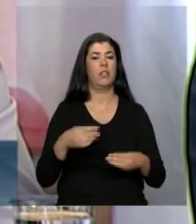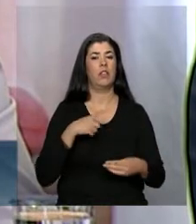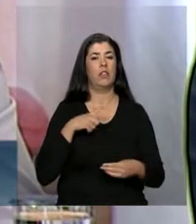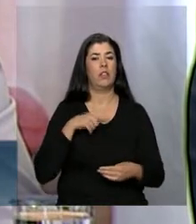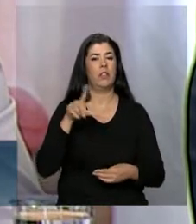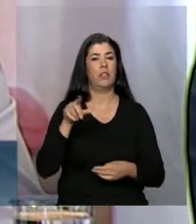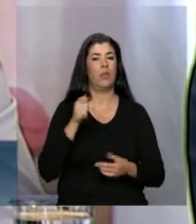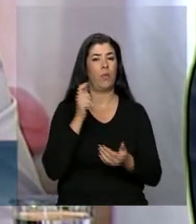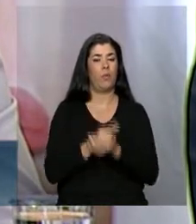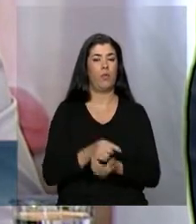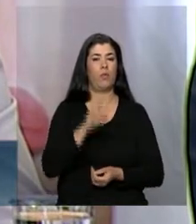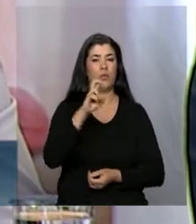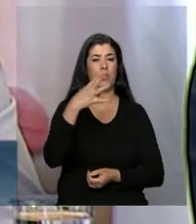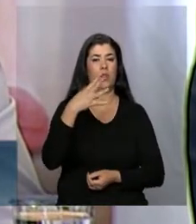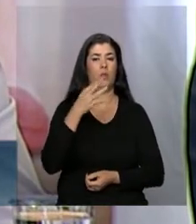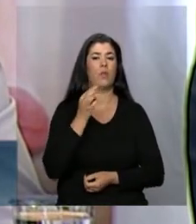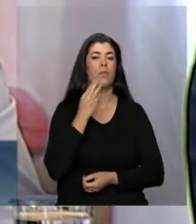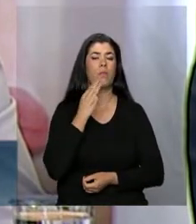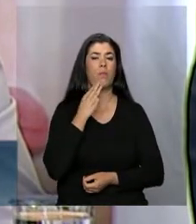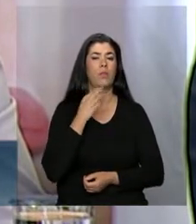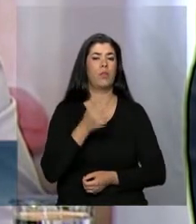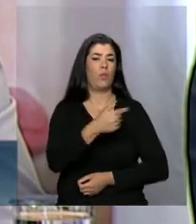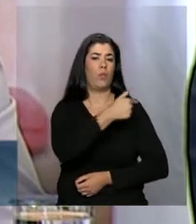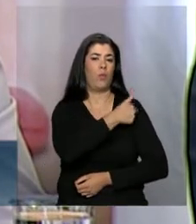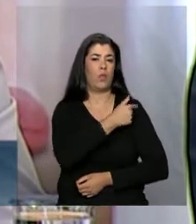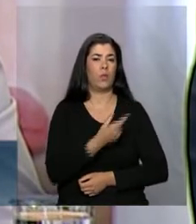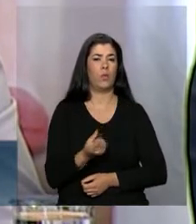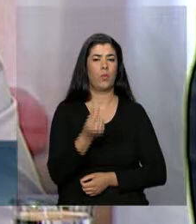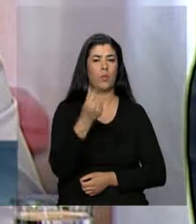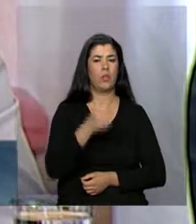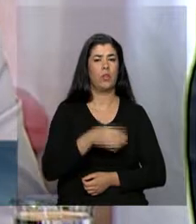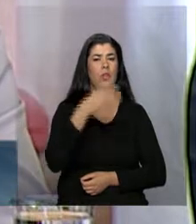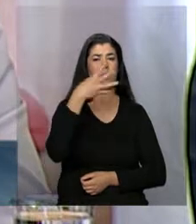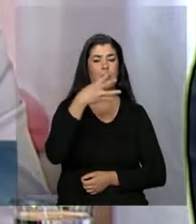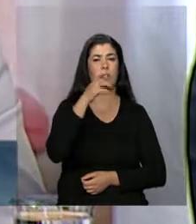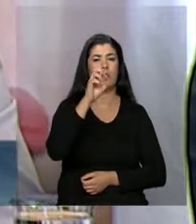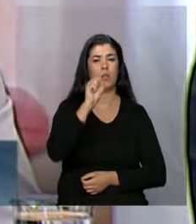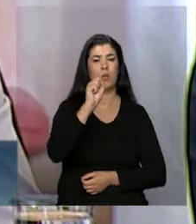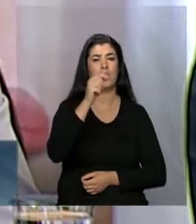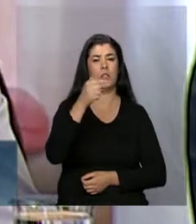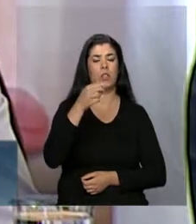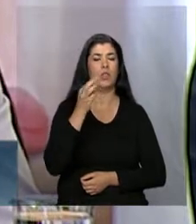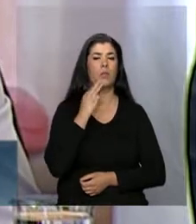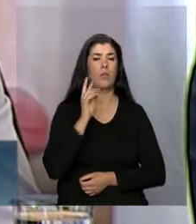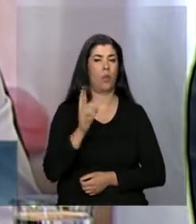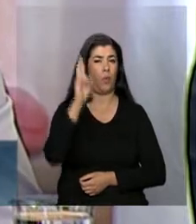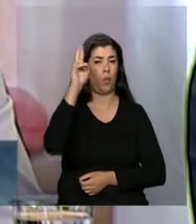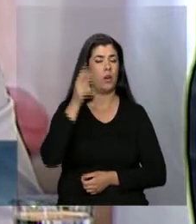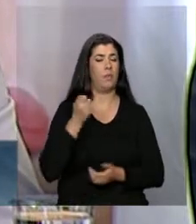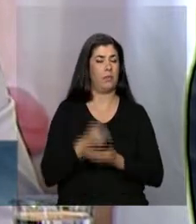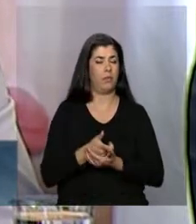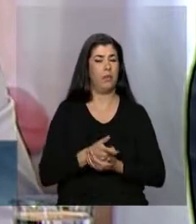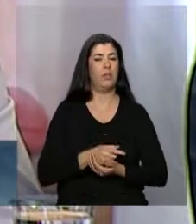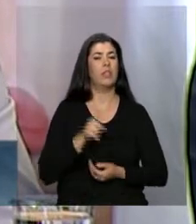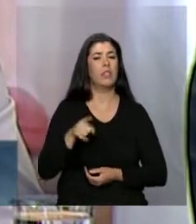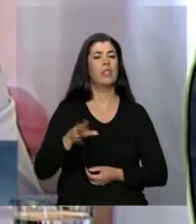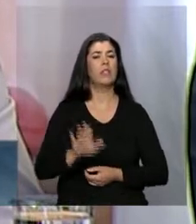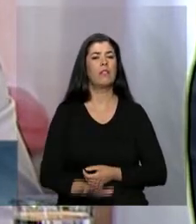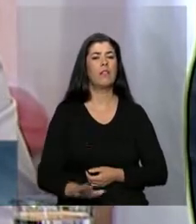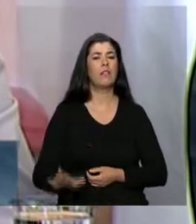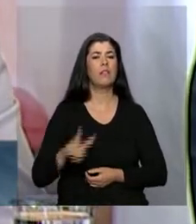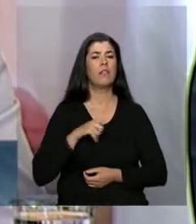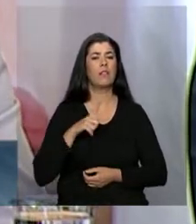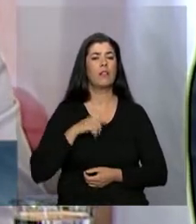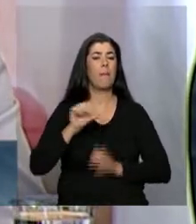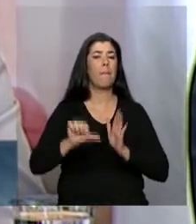de doses e a um custo de R$ 487 milhões. É importante lembrar que a criança, que ela está sendo